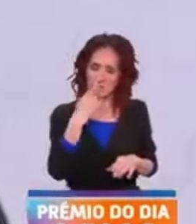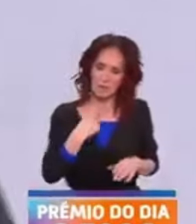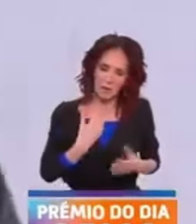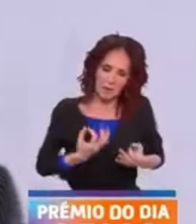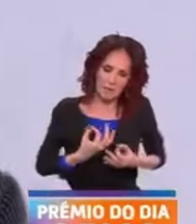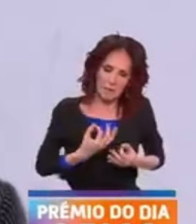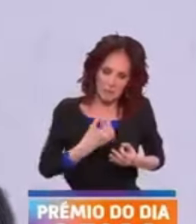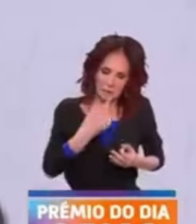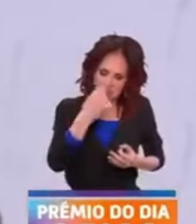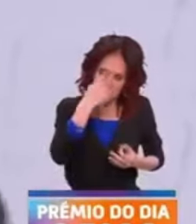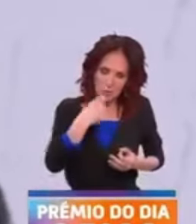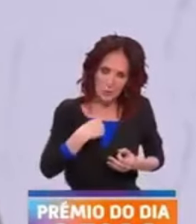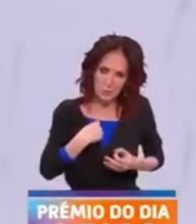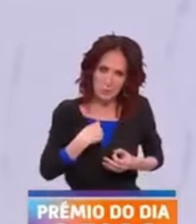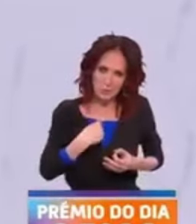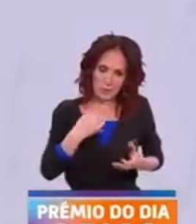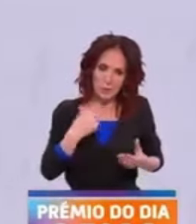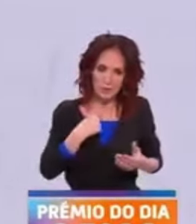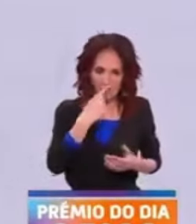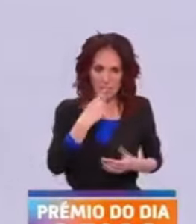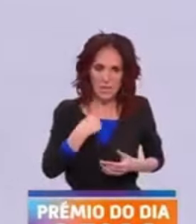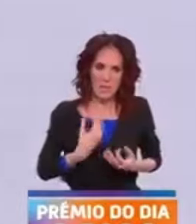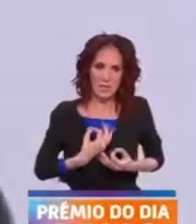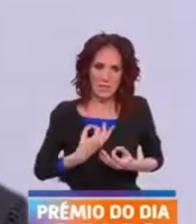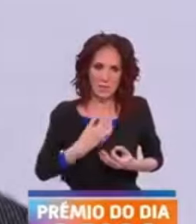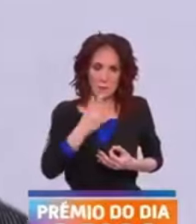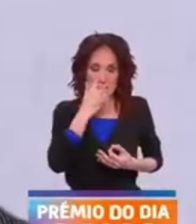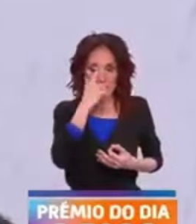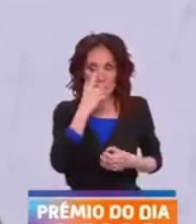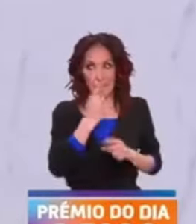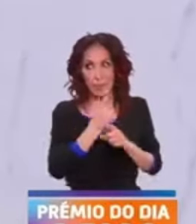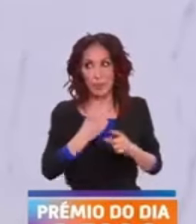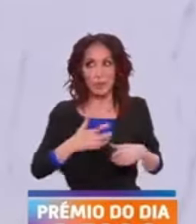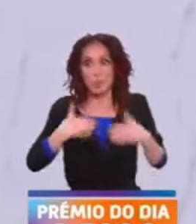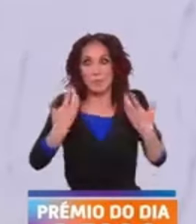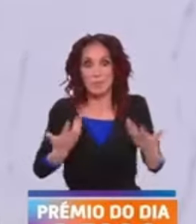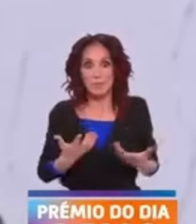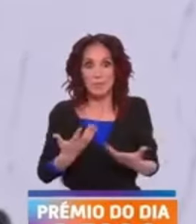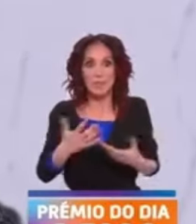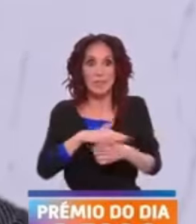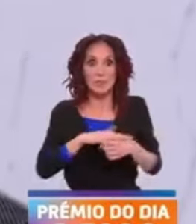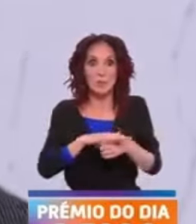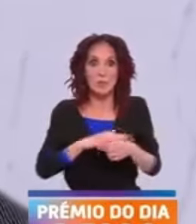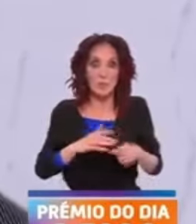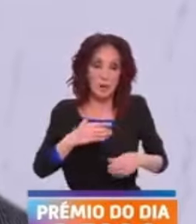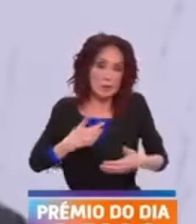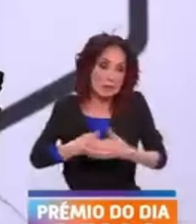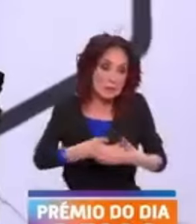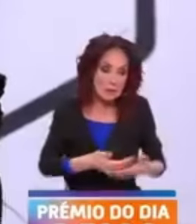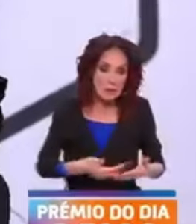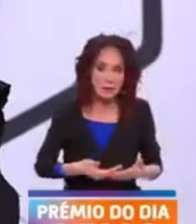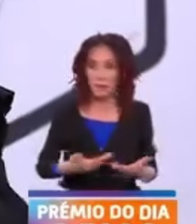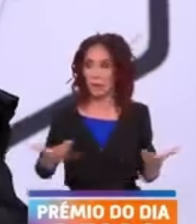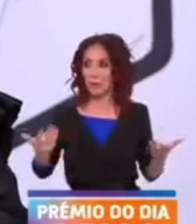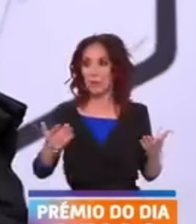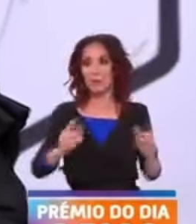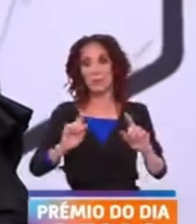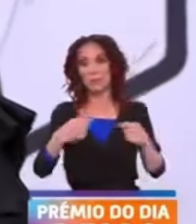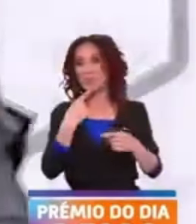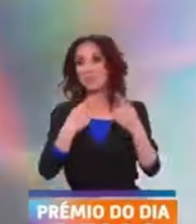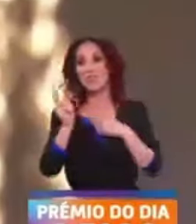seu artigo bom eu penso que o o principal problema reside no seguinte Como sabe nos Estados